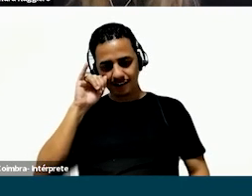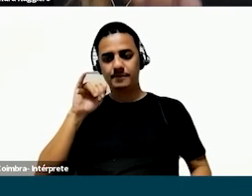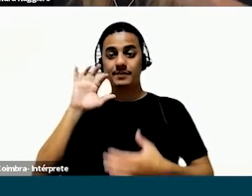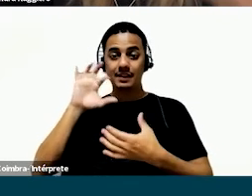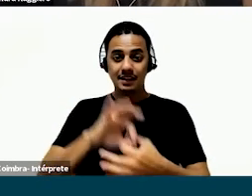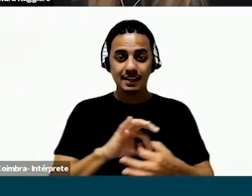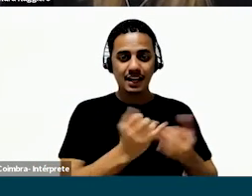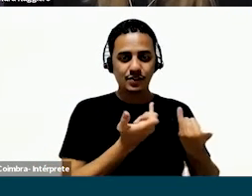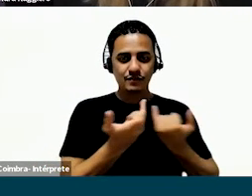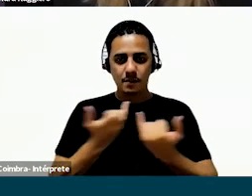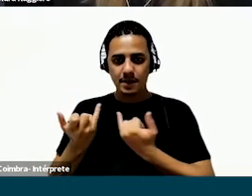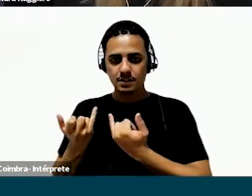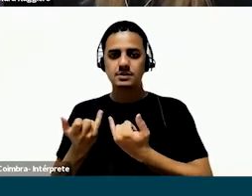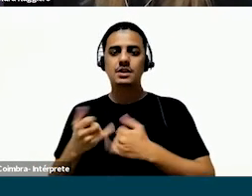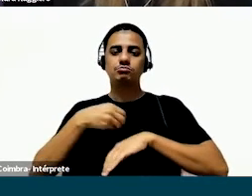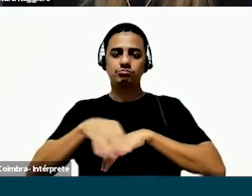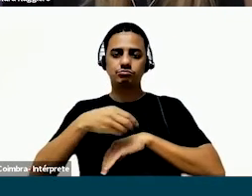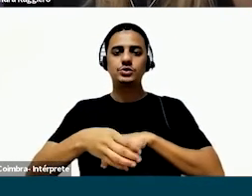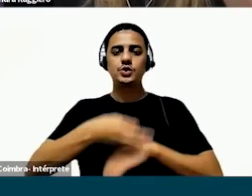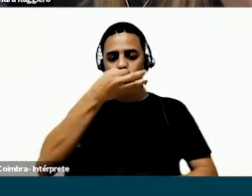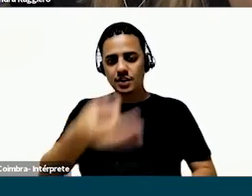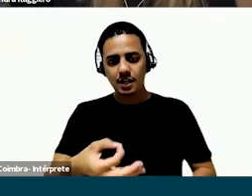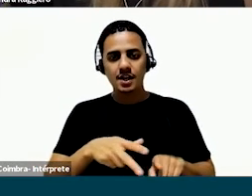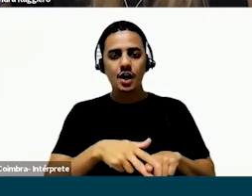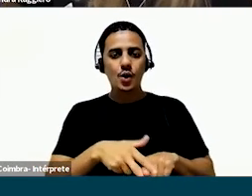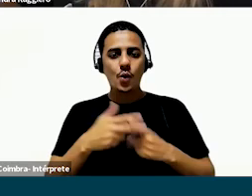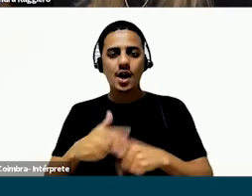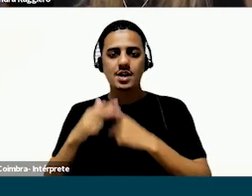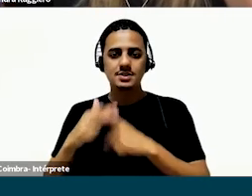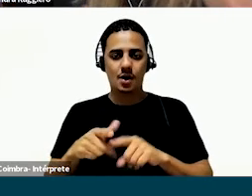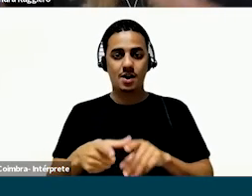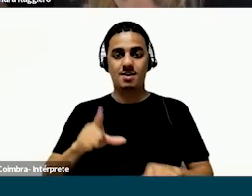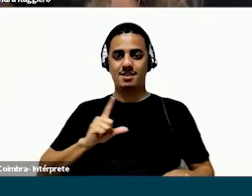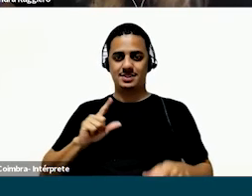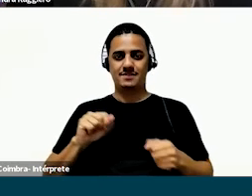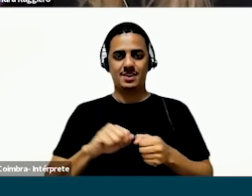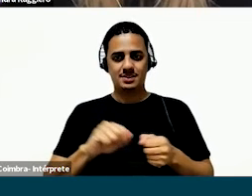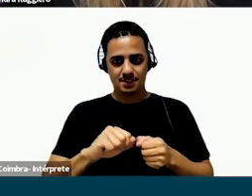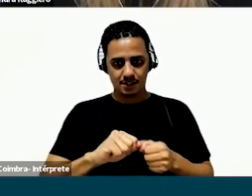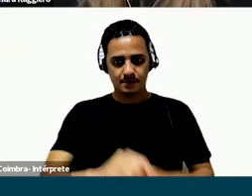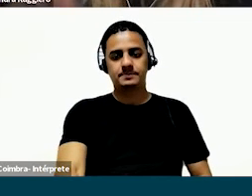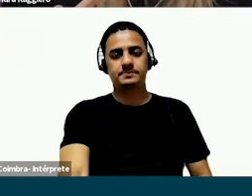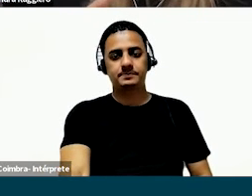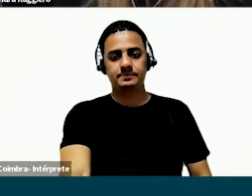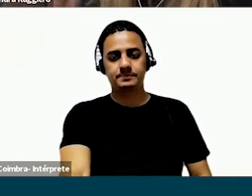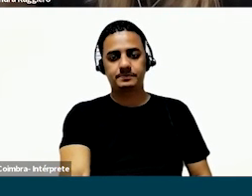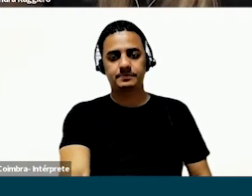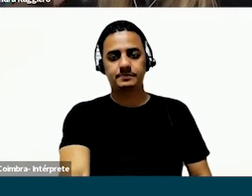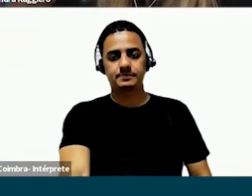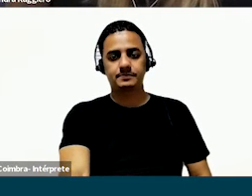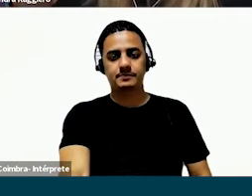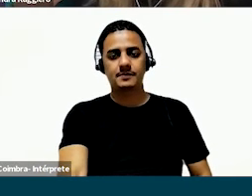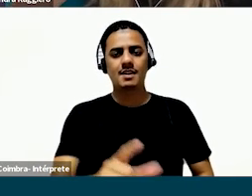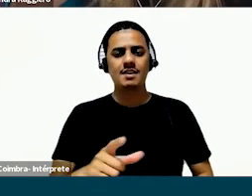de acordo com algumas informações, sugeriam-se correções antecipadas, ou seja,